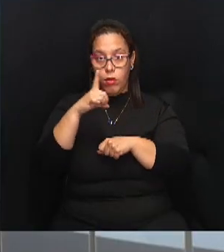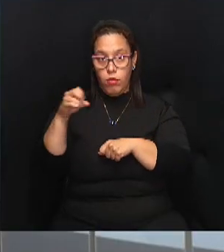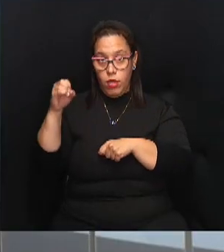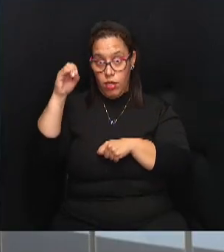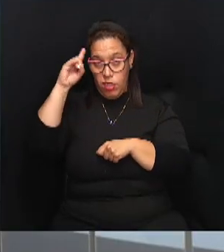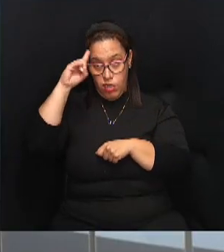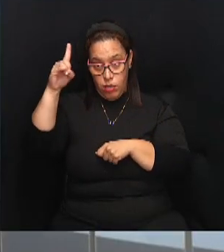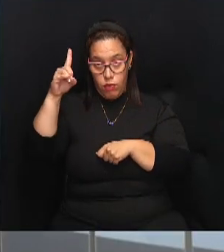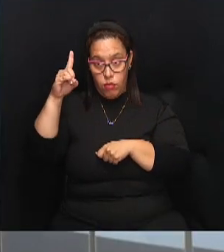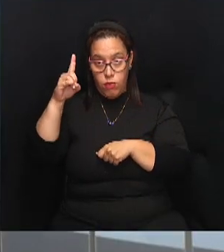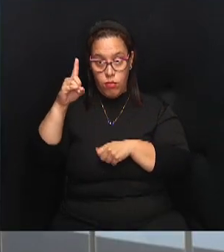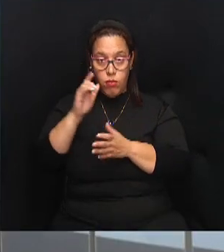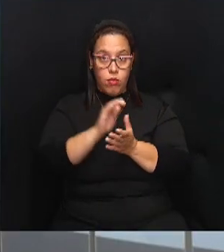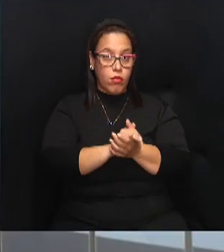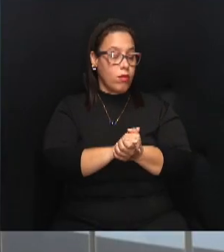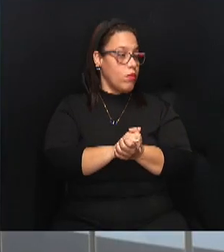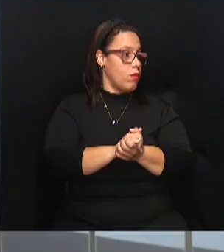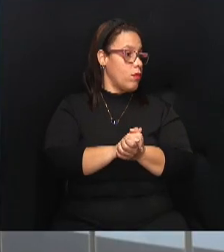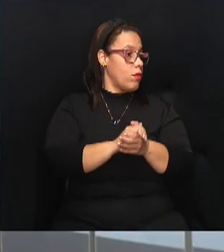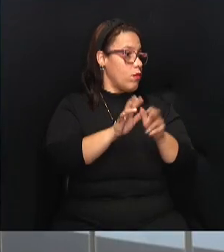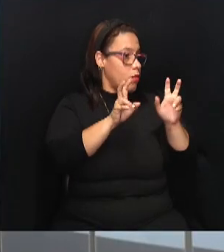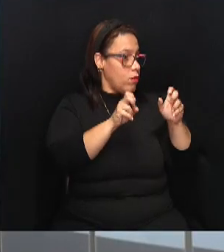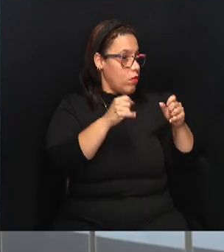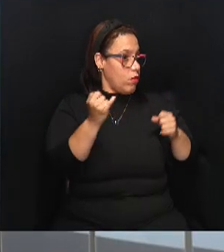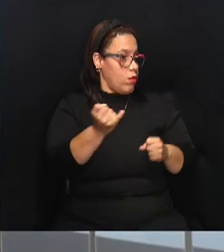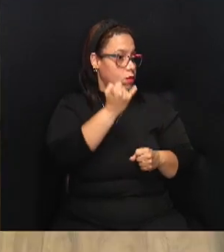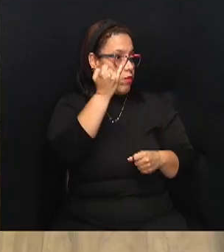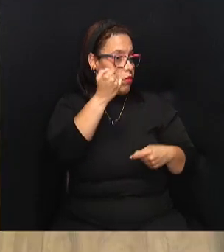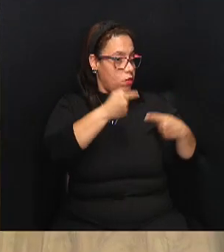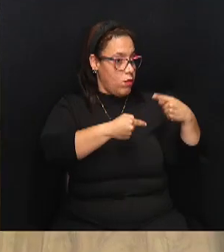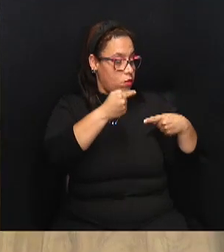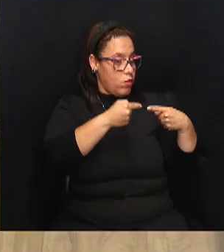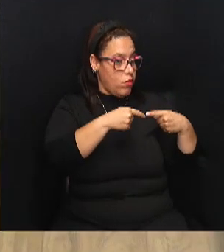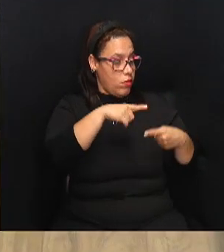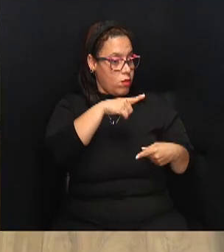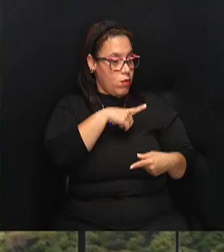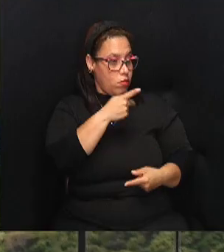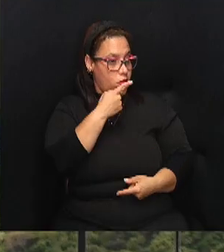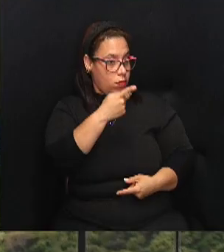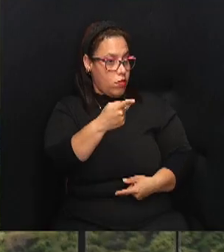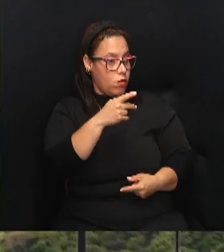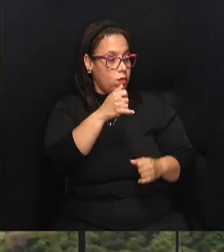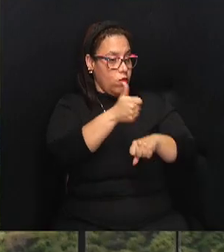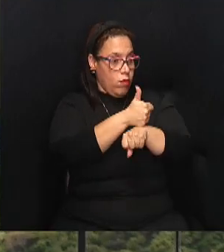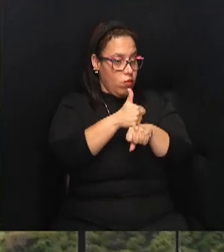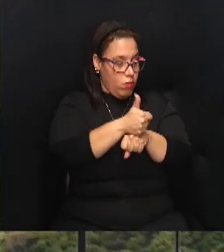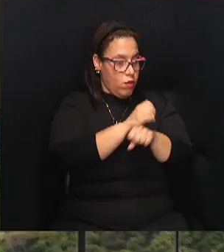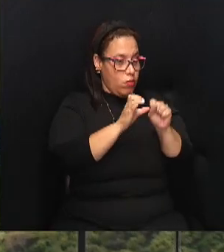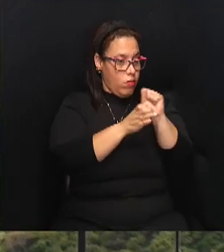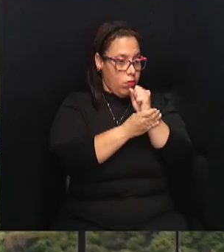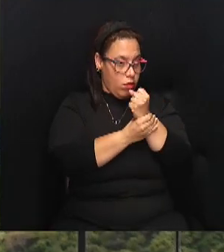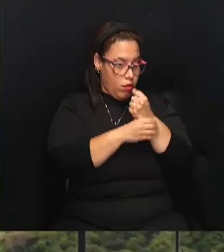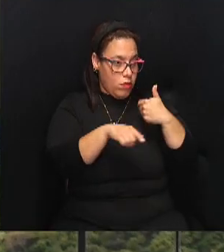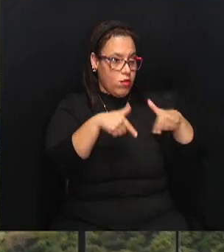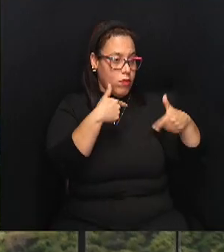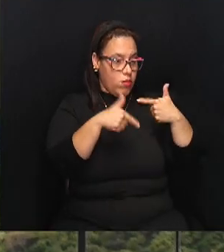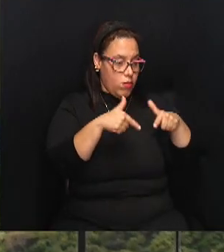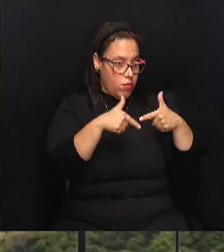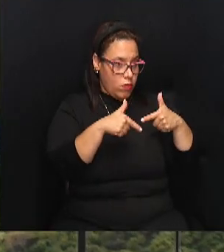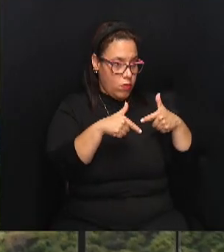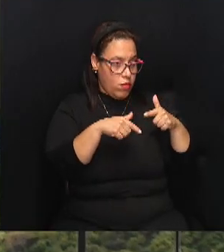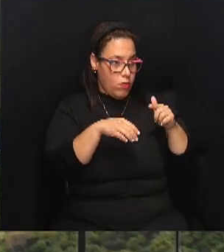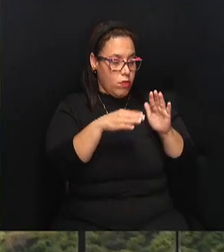Tá. Assunto importante para a gente discutir, então. Nós estamos falando de profissionais da segurança que trabalham nessa